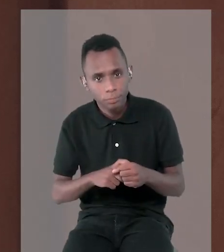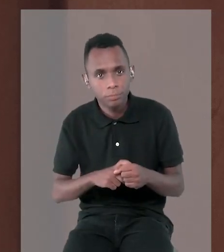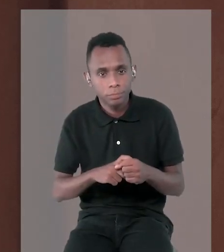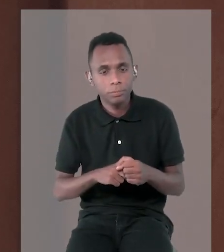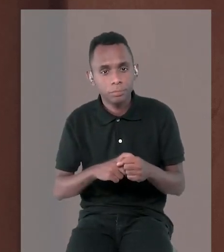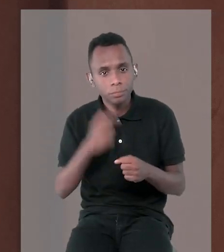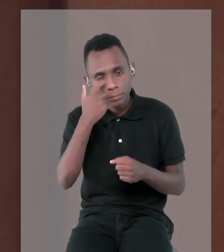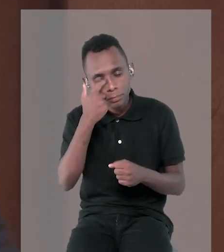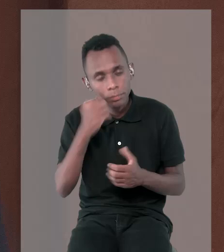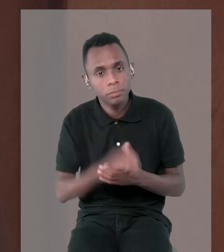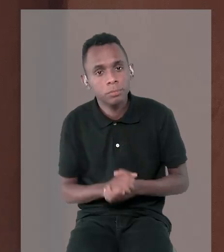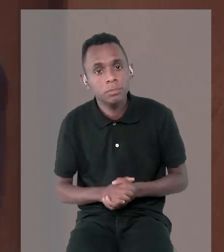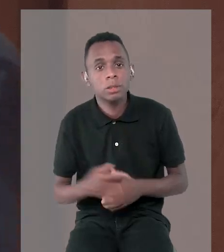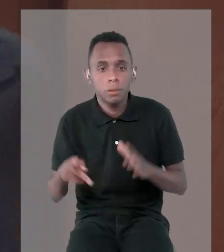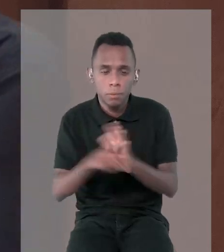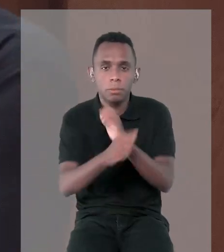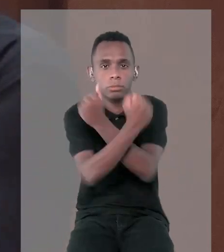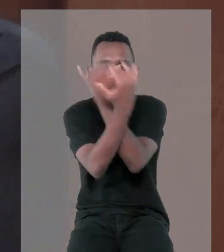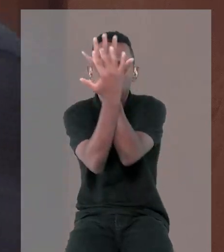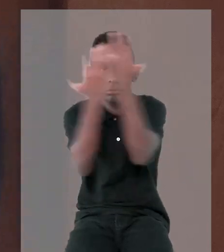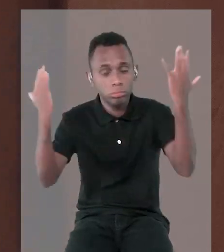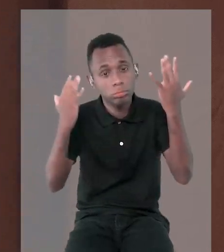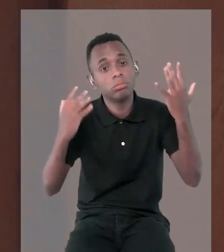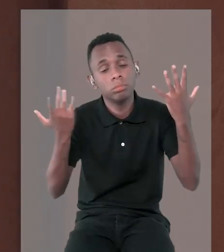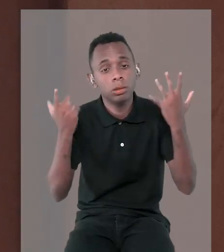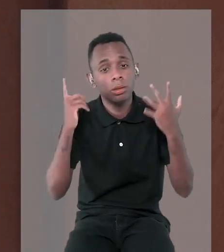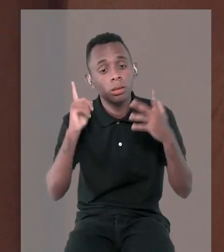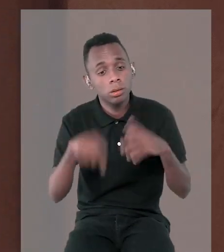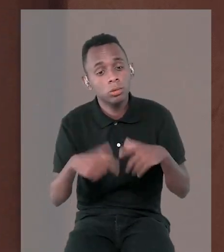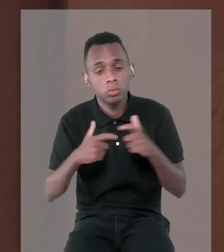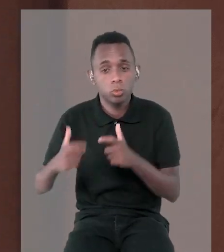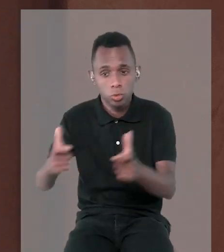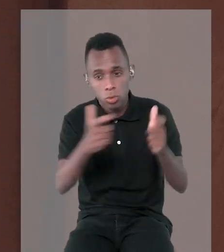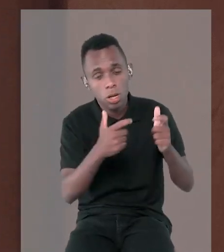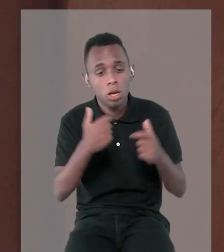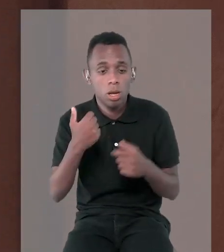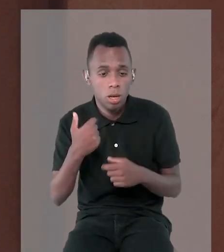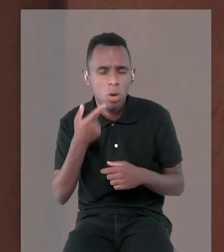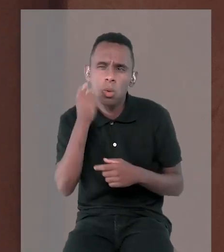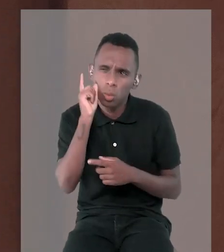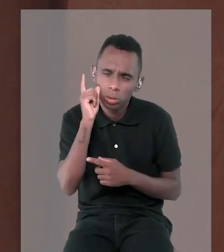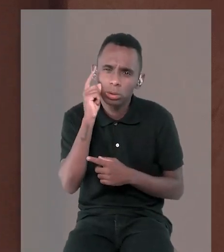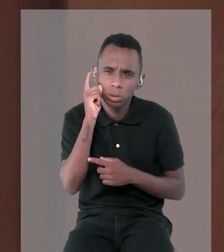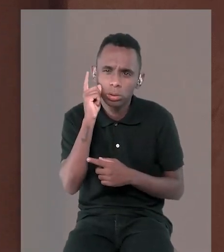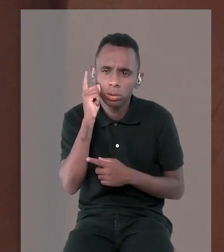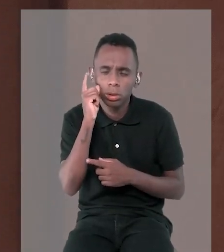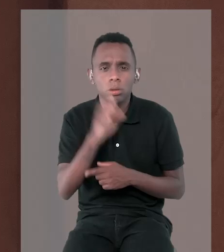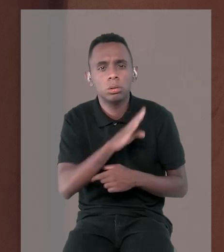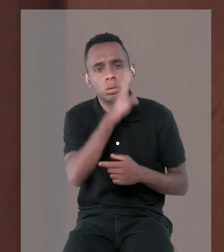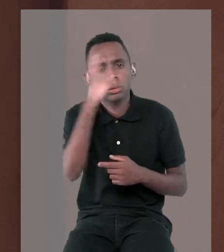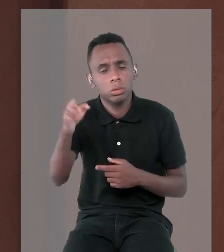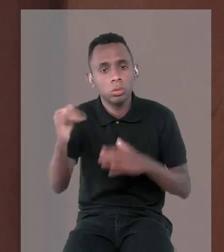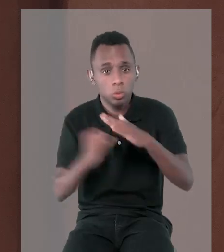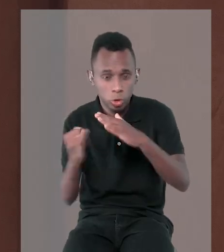defesa das matas nativas. Então, quando eu fui ontem lá